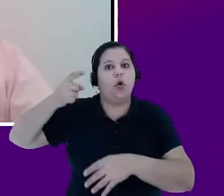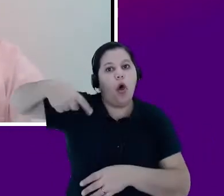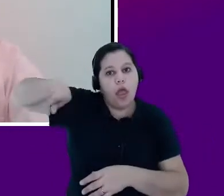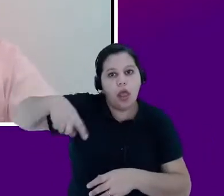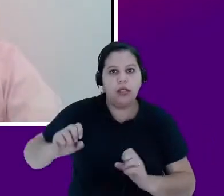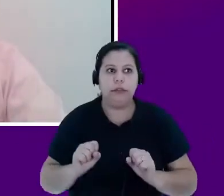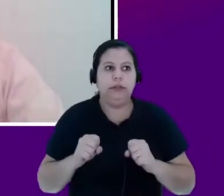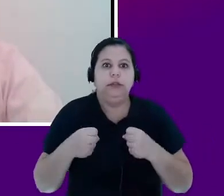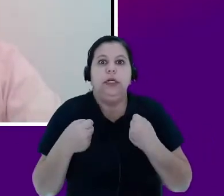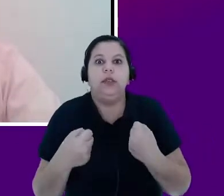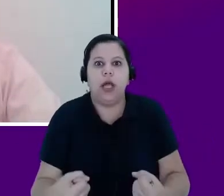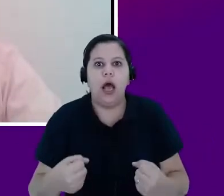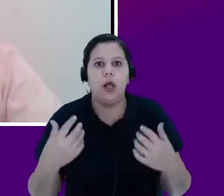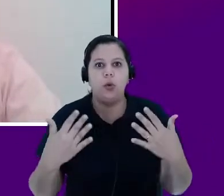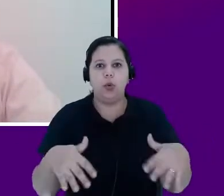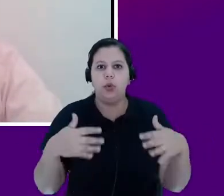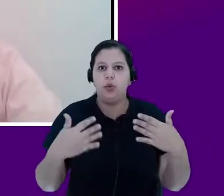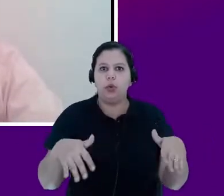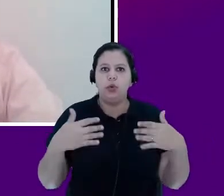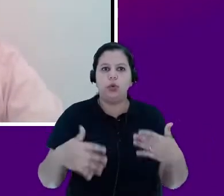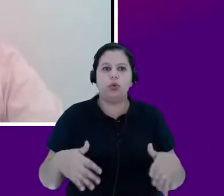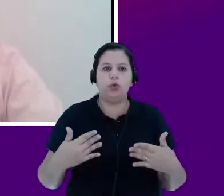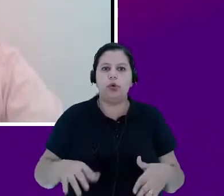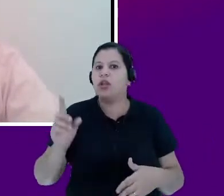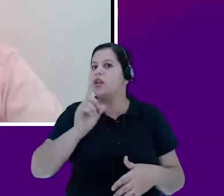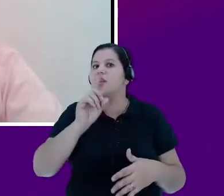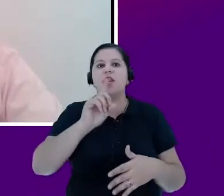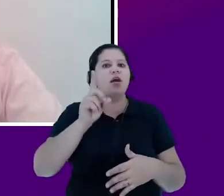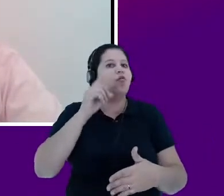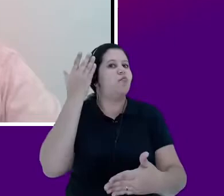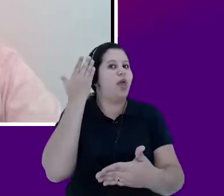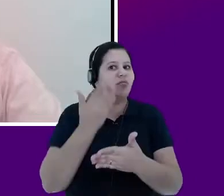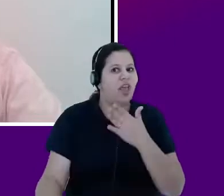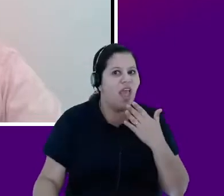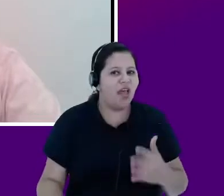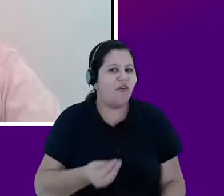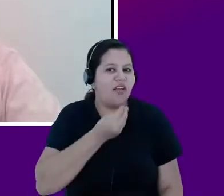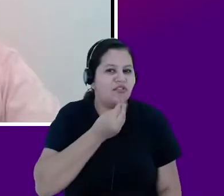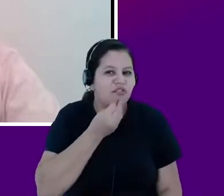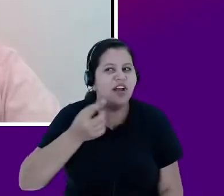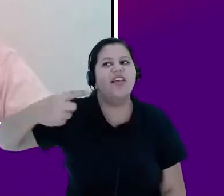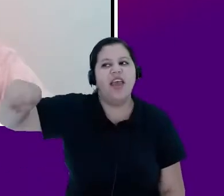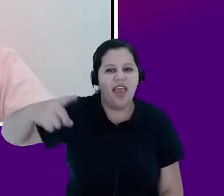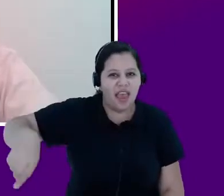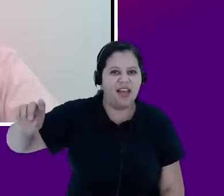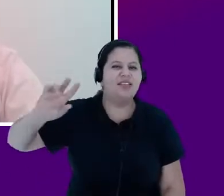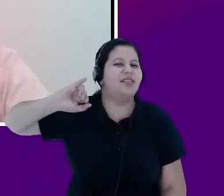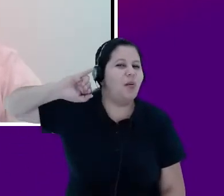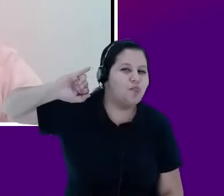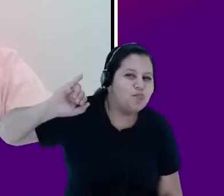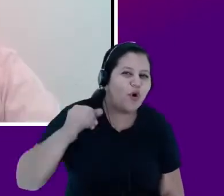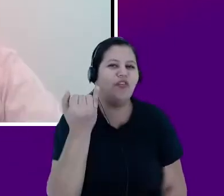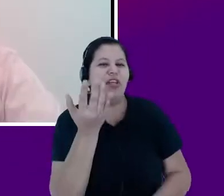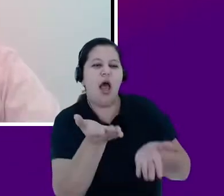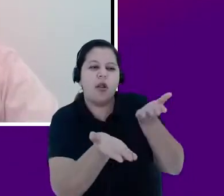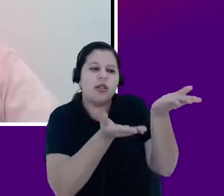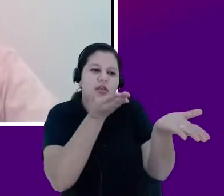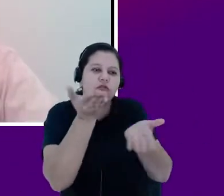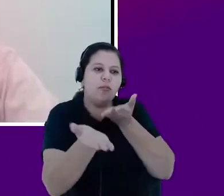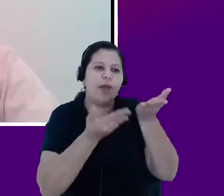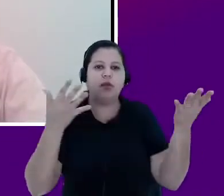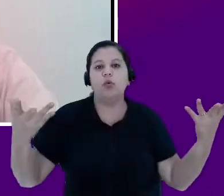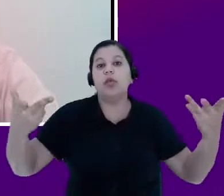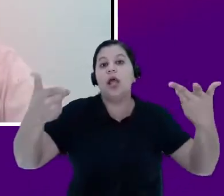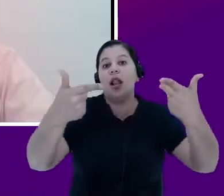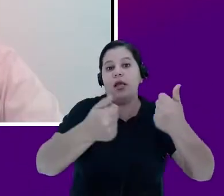muito inovadora não perderam aí a chance de dar aí o atendimento com excelência ao cliente